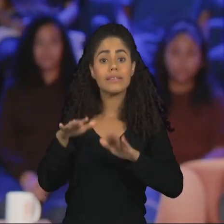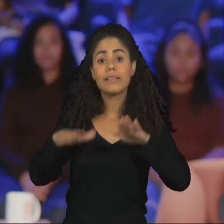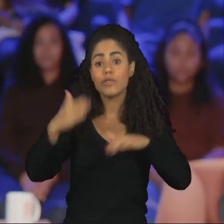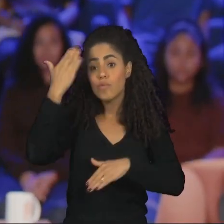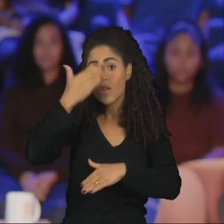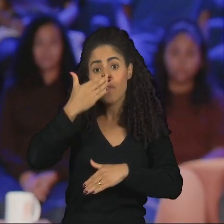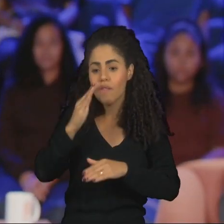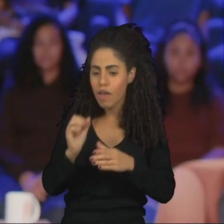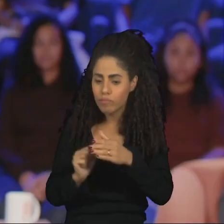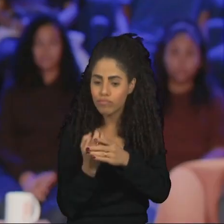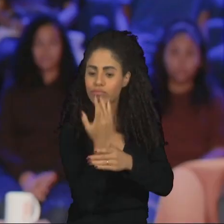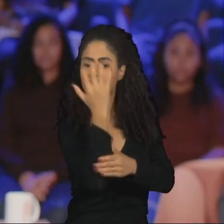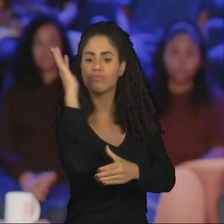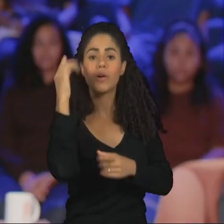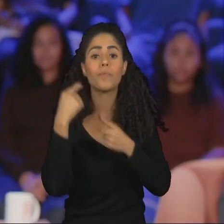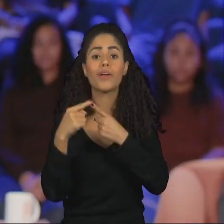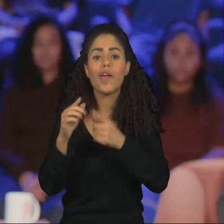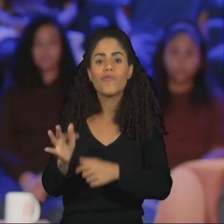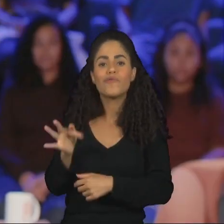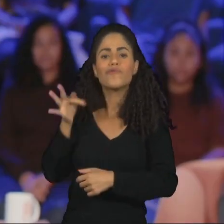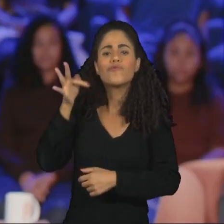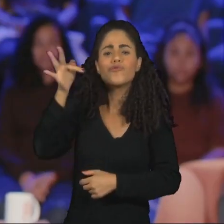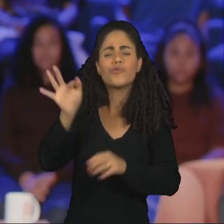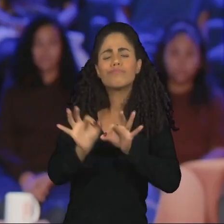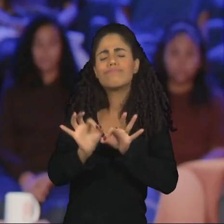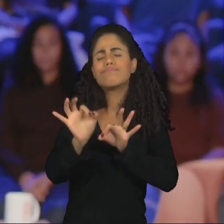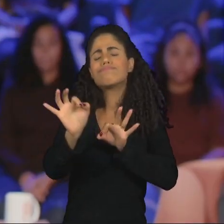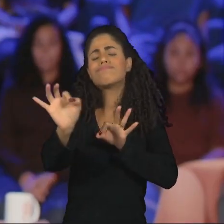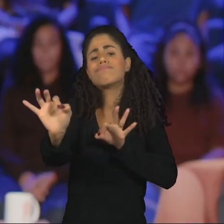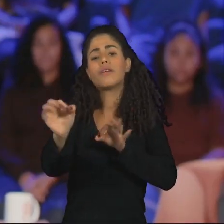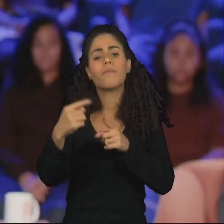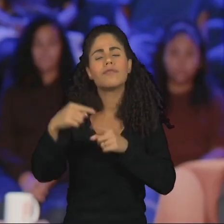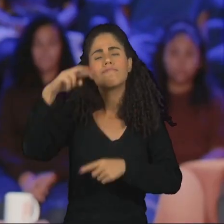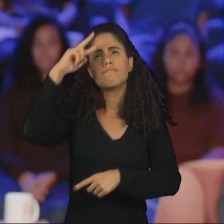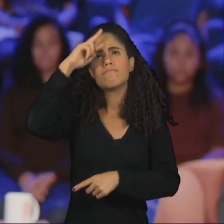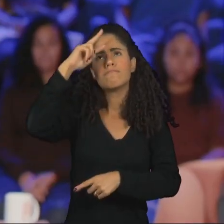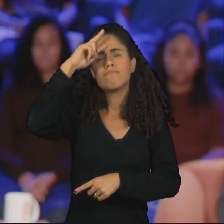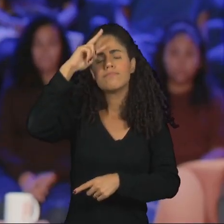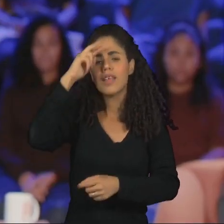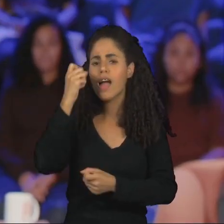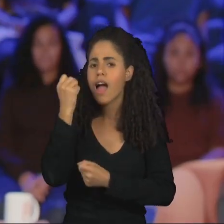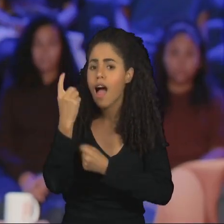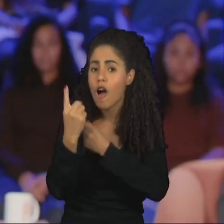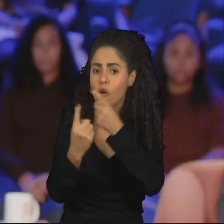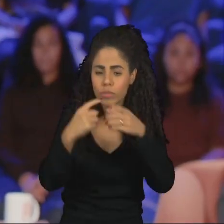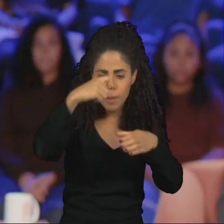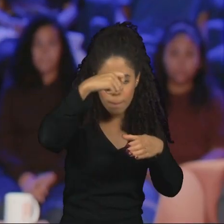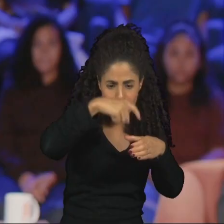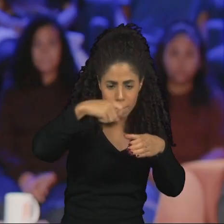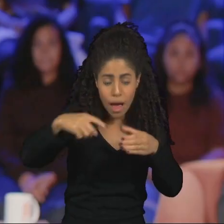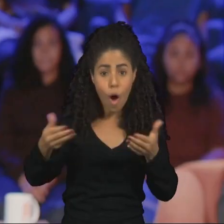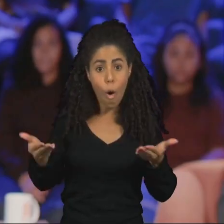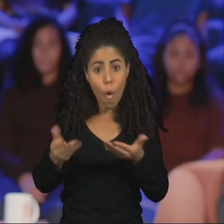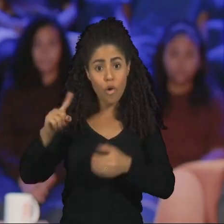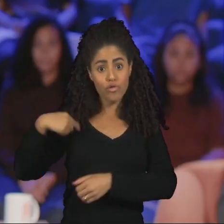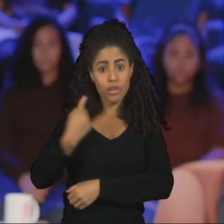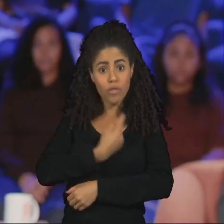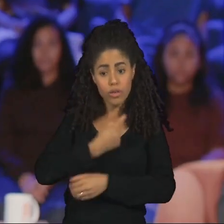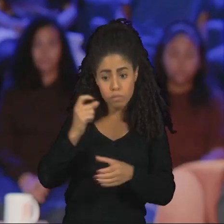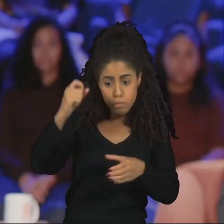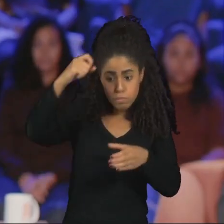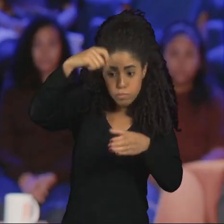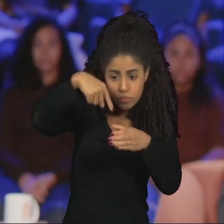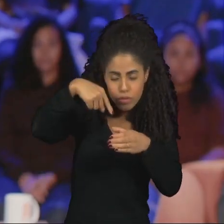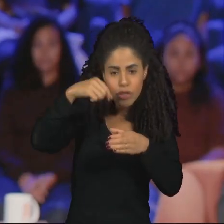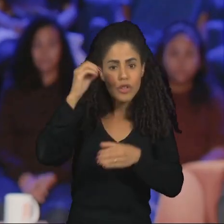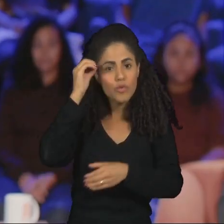fé no futuro e na humanidade. É um lembrete que algumas sementes que plantamos hoje, de conhecimento,